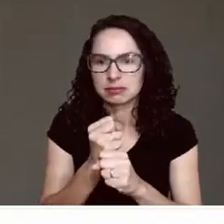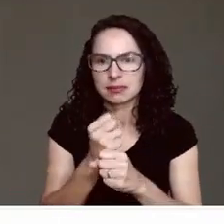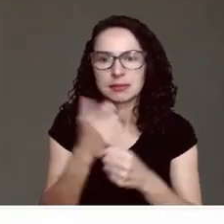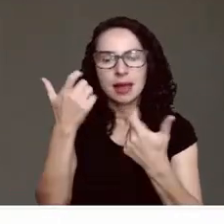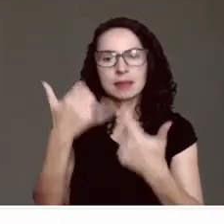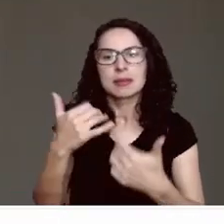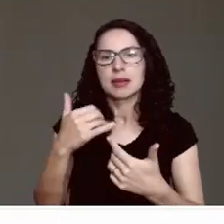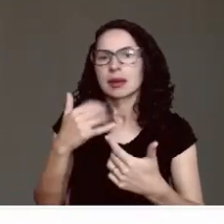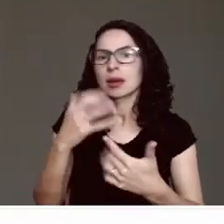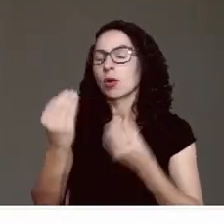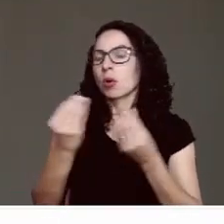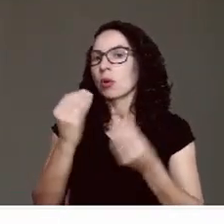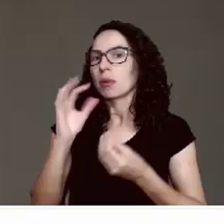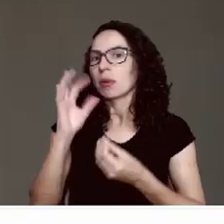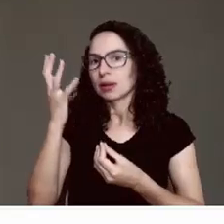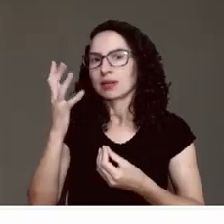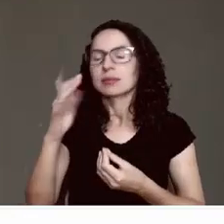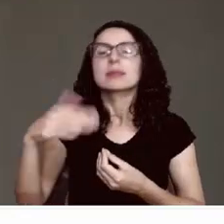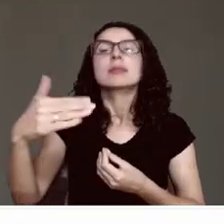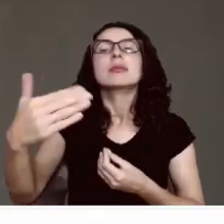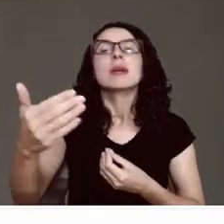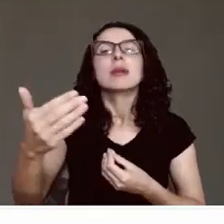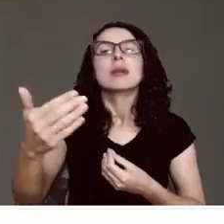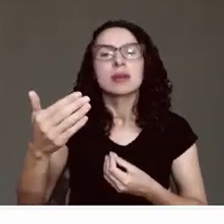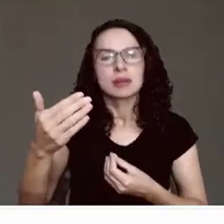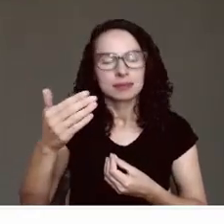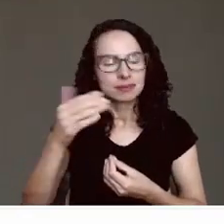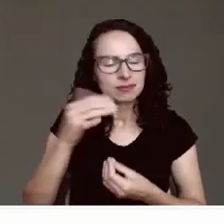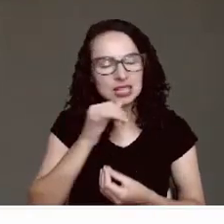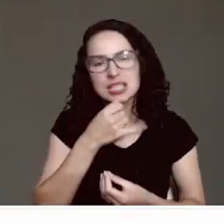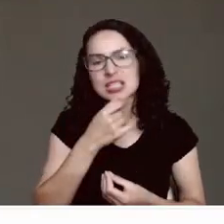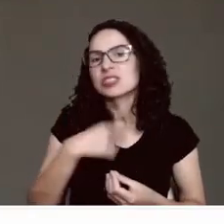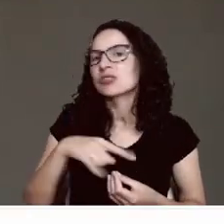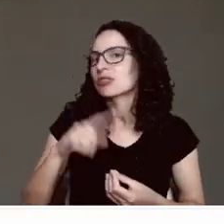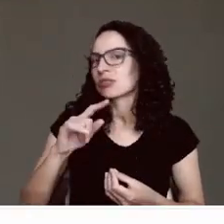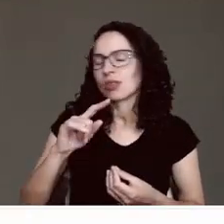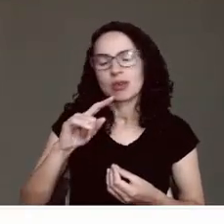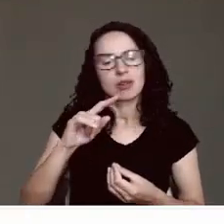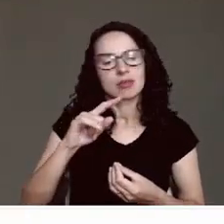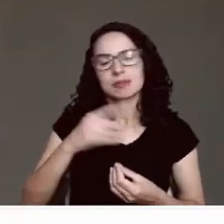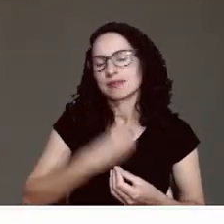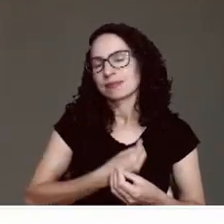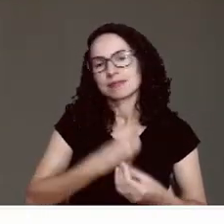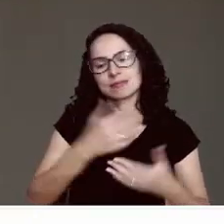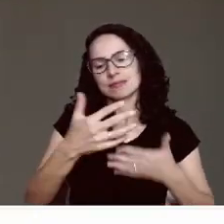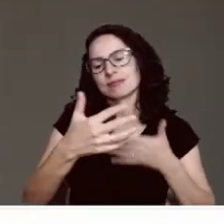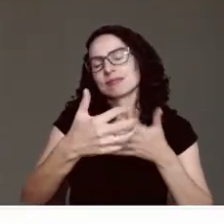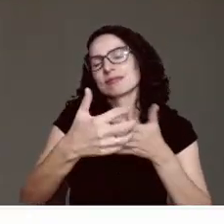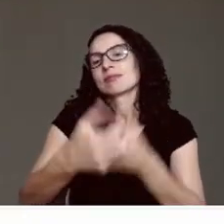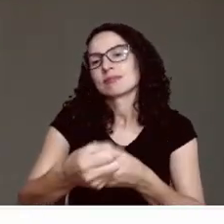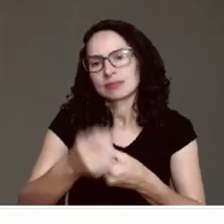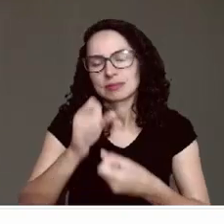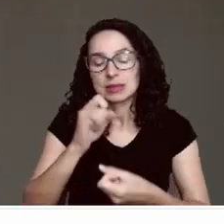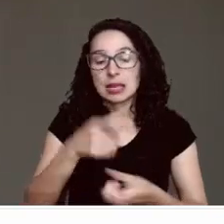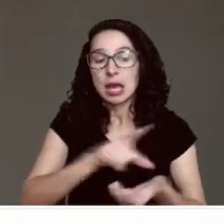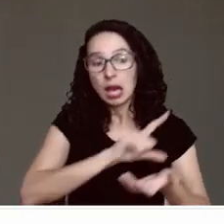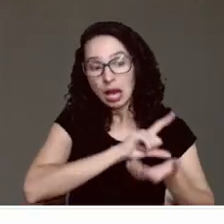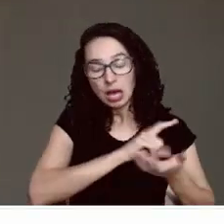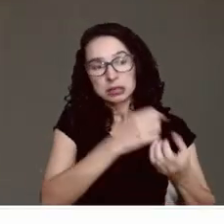porque lá na frente, infelizmente, nós somos produto das nossas escolhas. E aí, se a pessoa tem uma orientação,